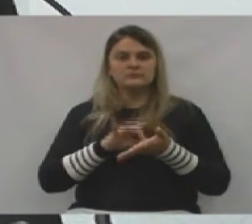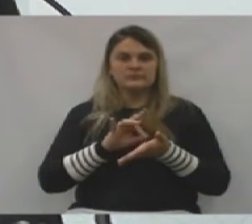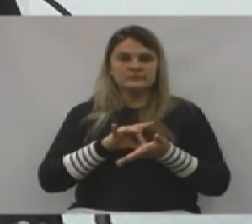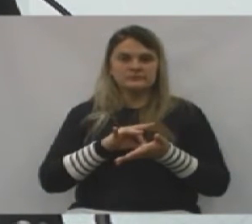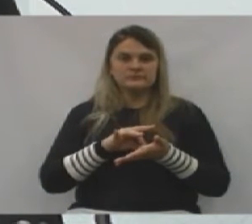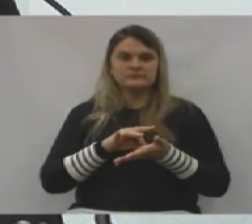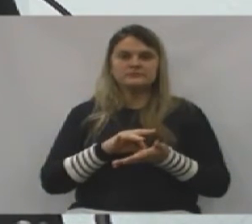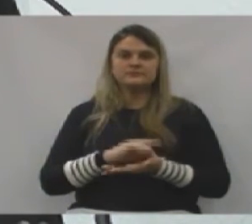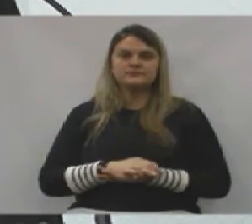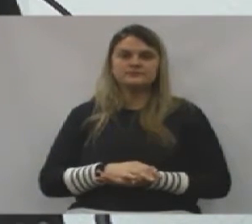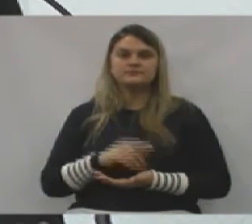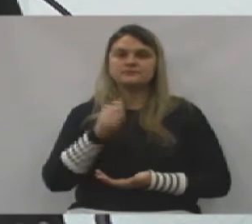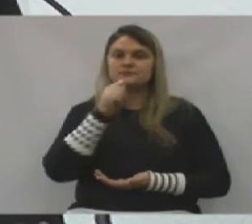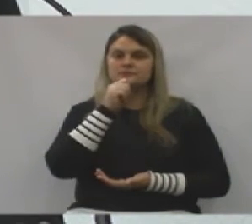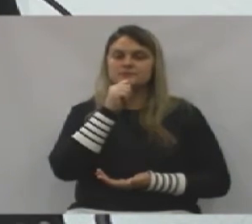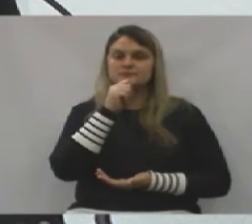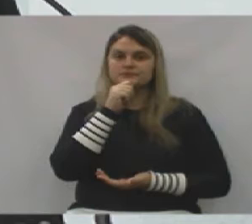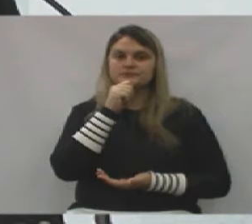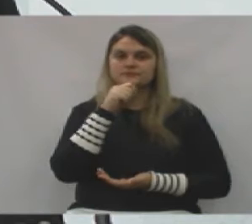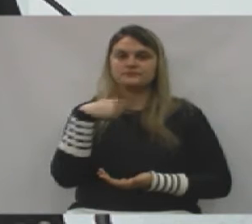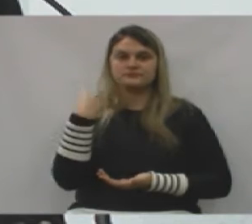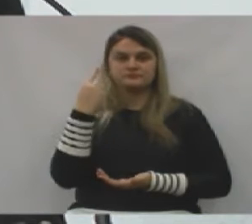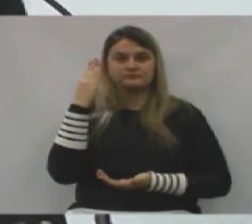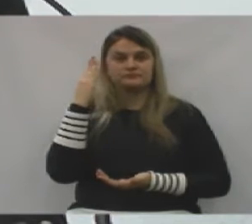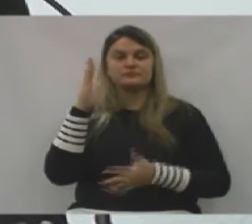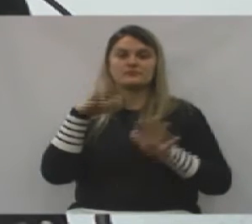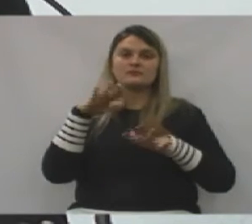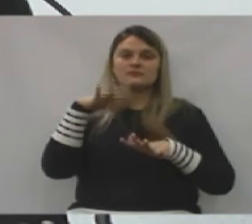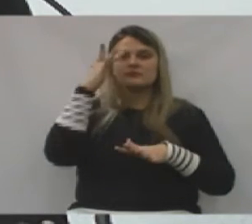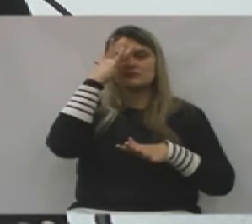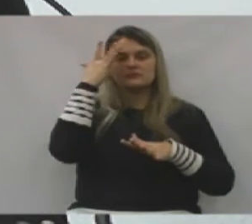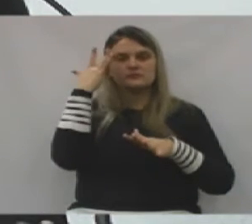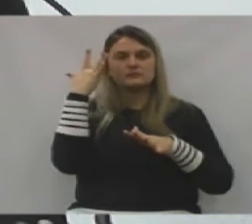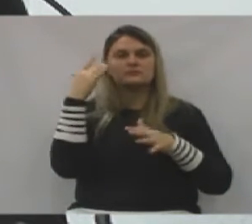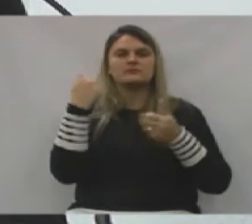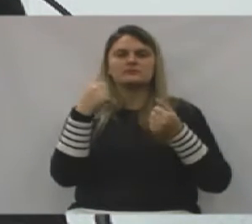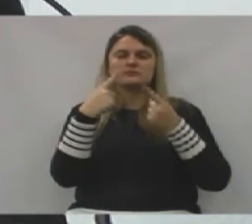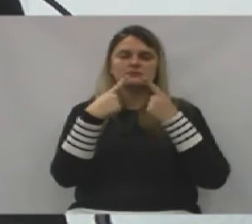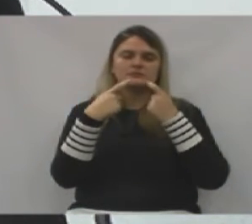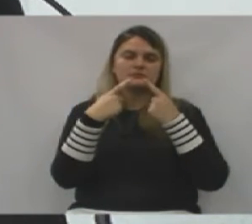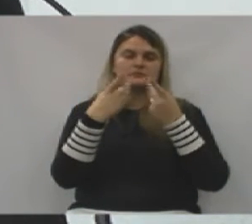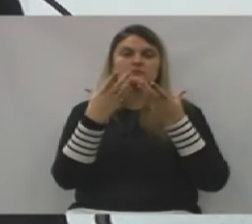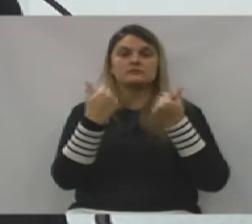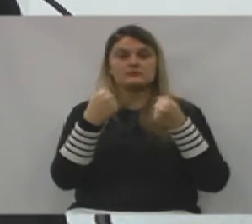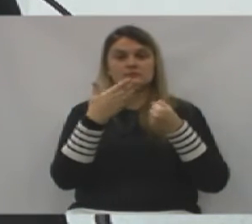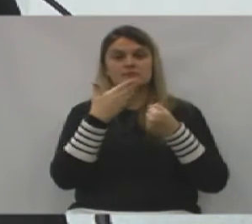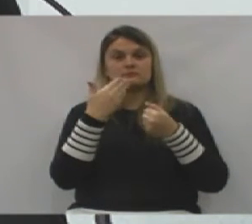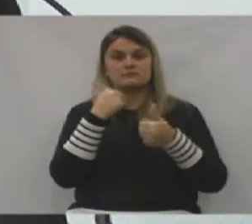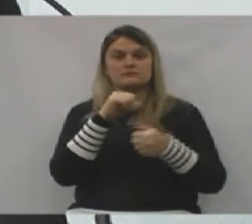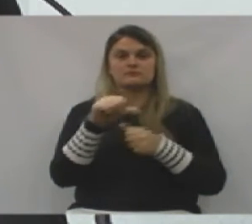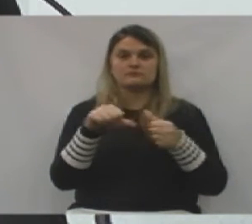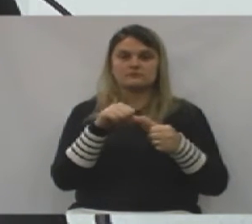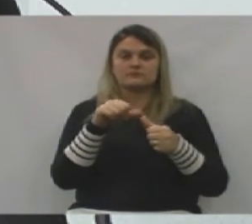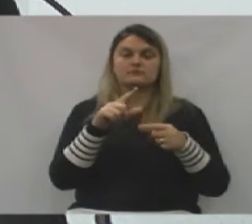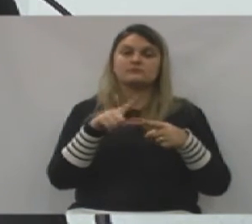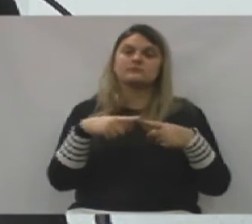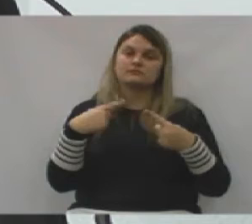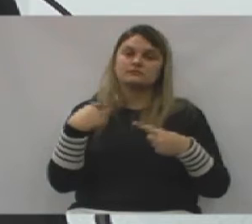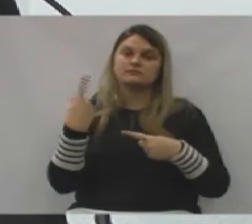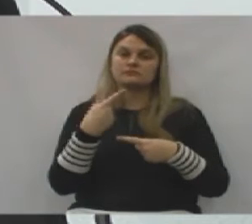assim, ainda, no entendimento das pessoas, precisa-se muita coisa ainda. Foi aí que nós tivemos,